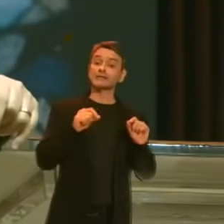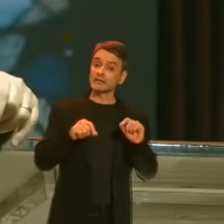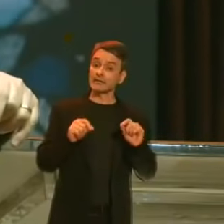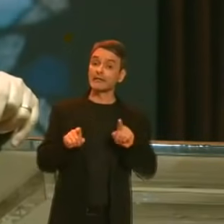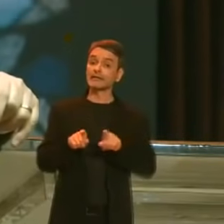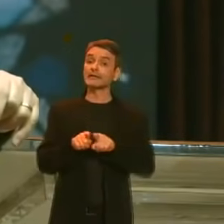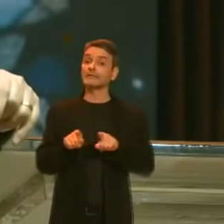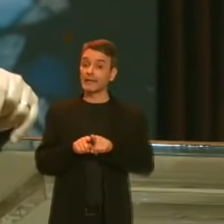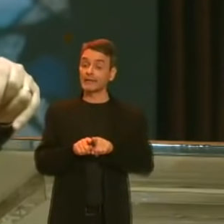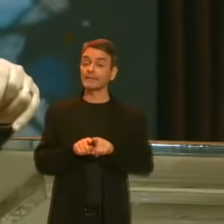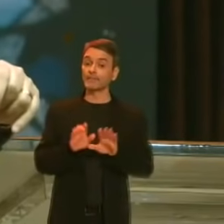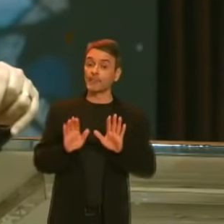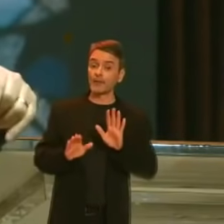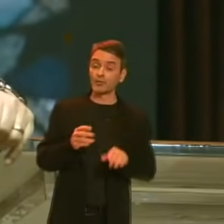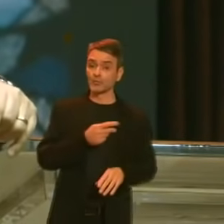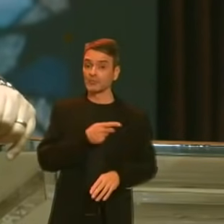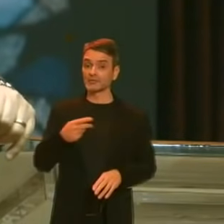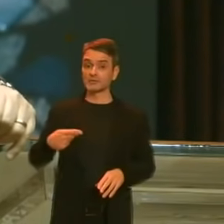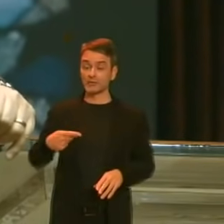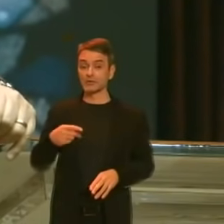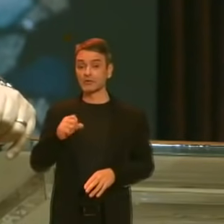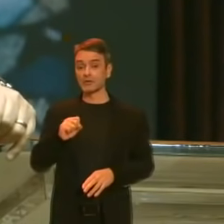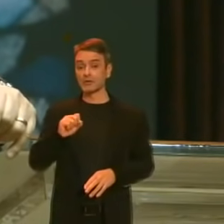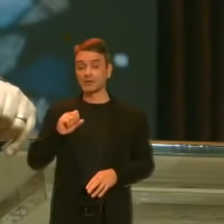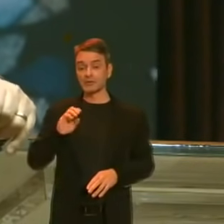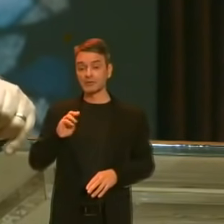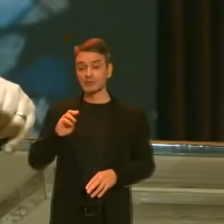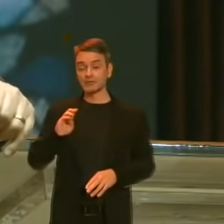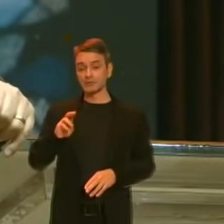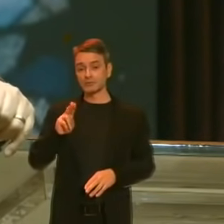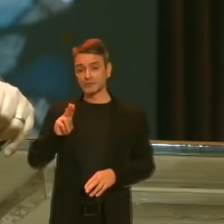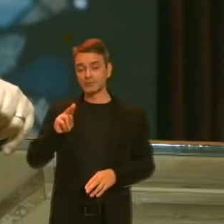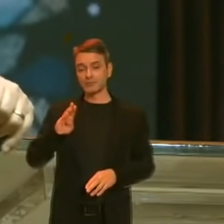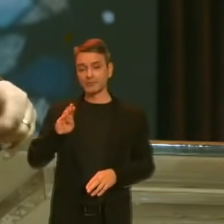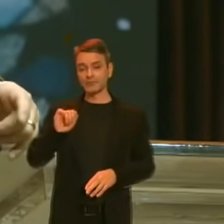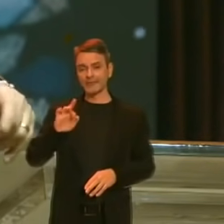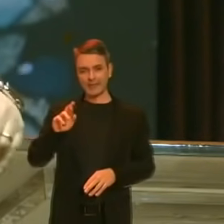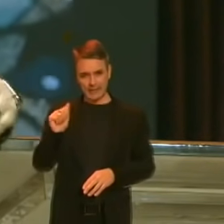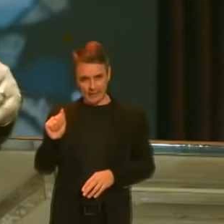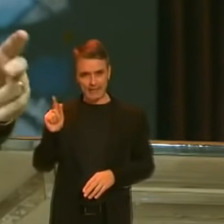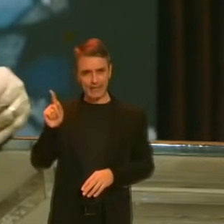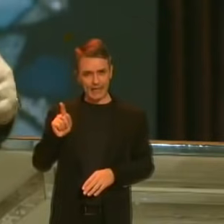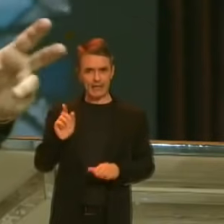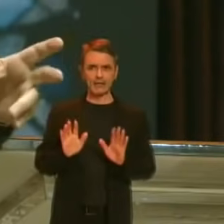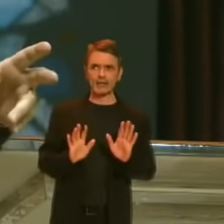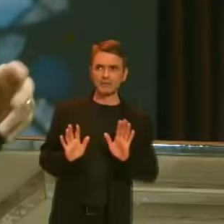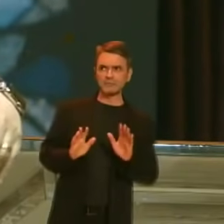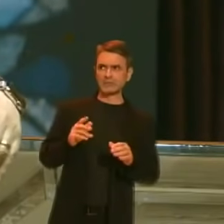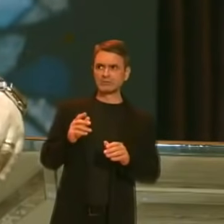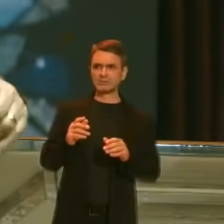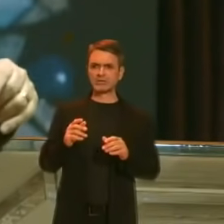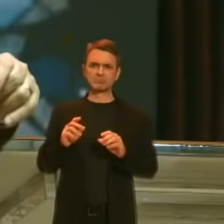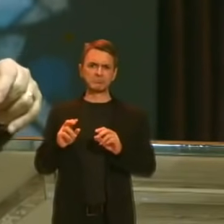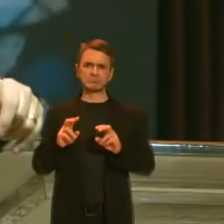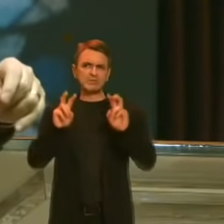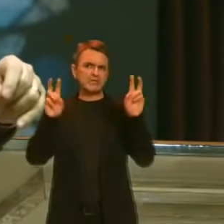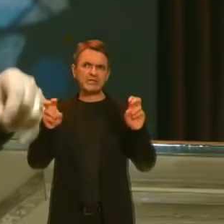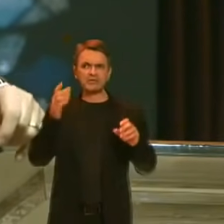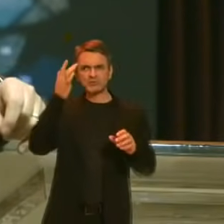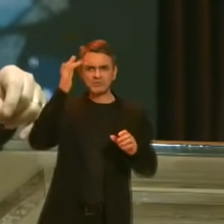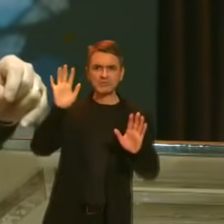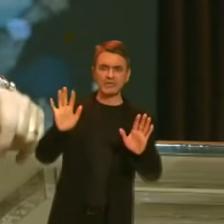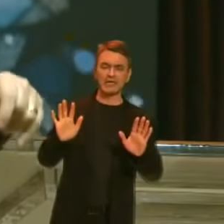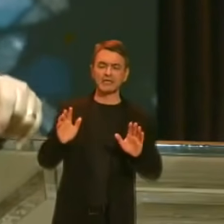Orvalho do pastor Subirá estão sendo citados, eu não sei qual é o termo, pelo